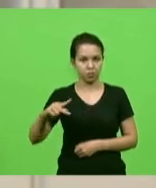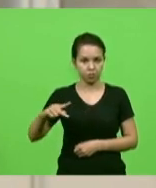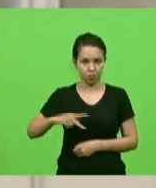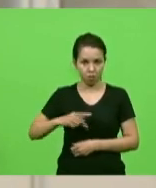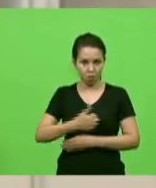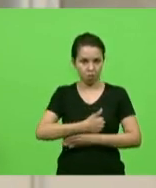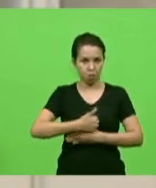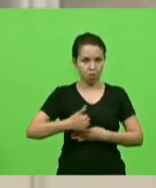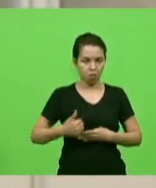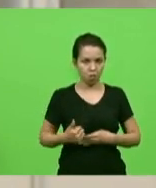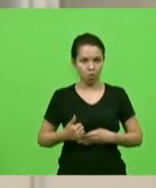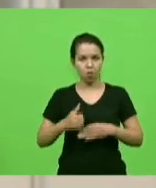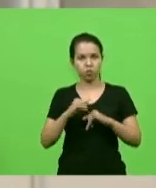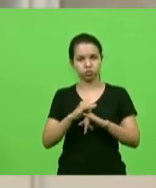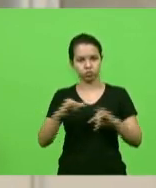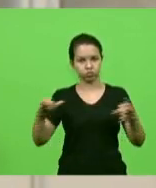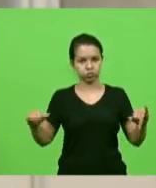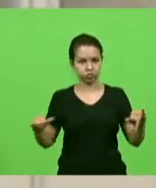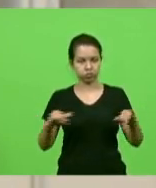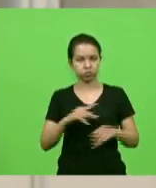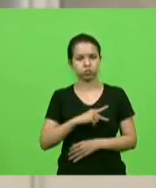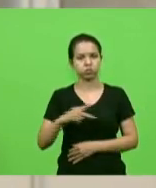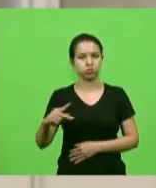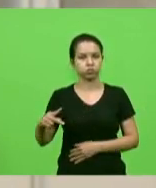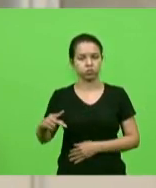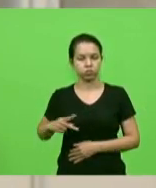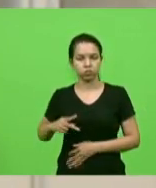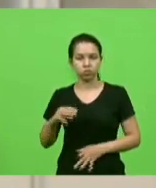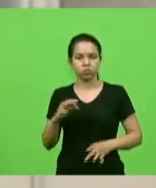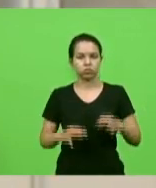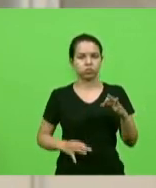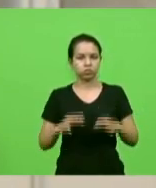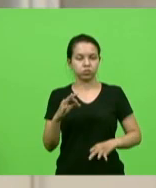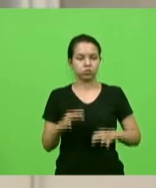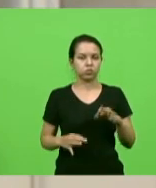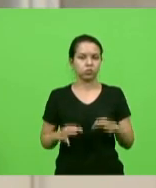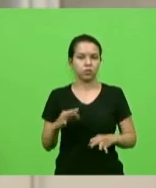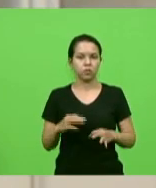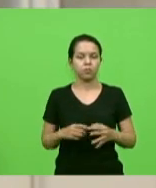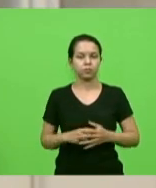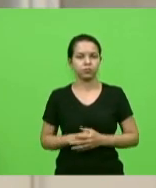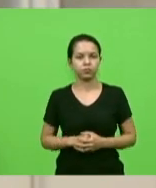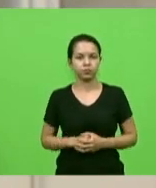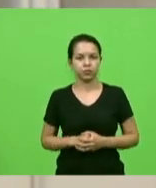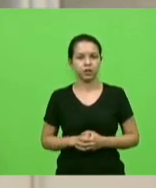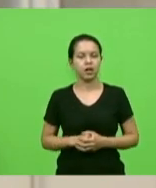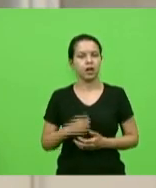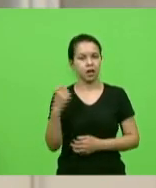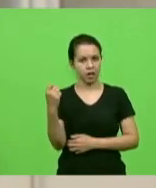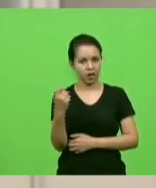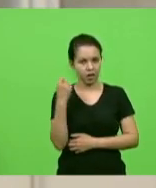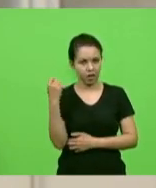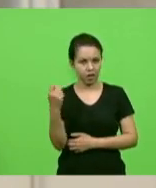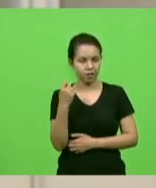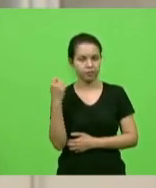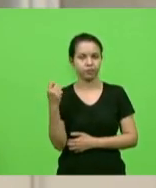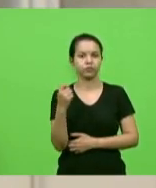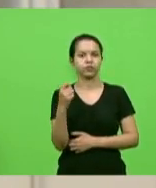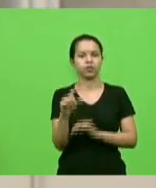pronunciar-se publicamente em parecer jurídico classificando como o grave e